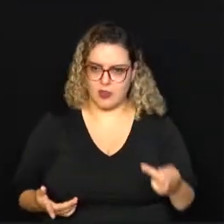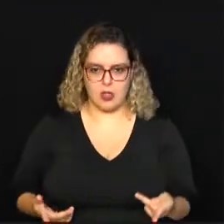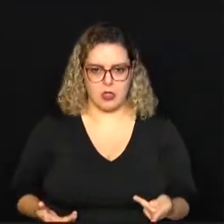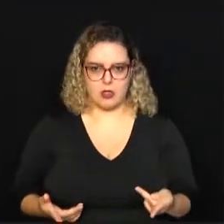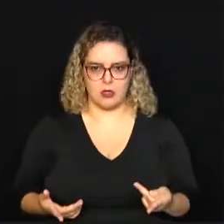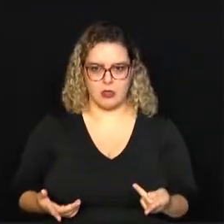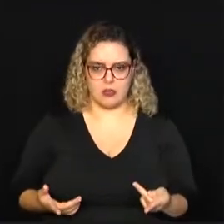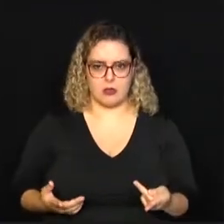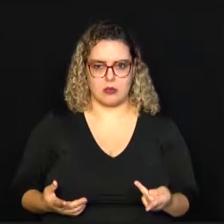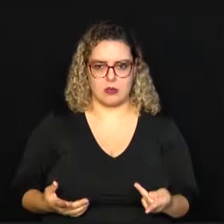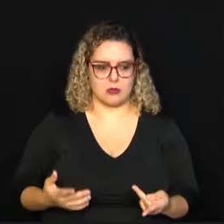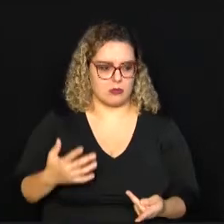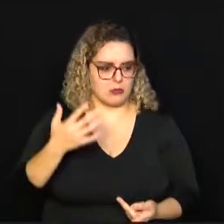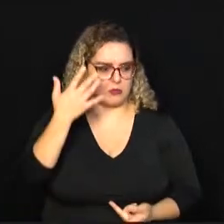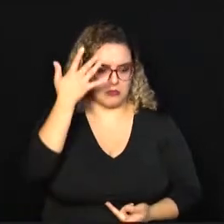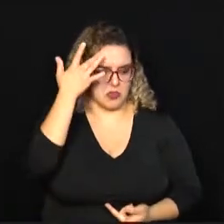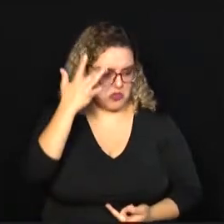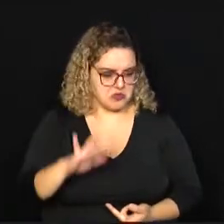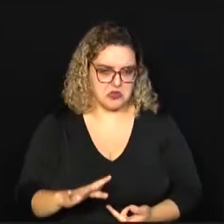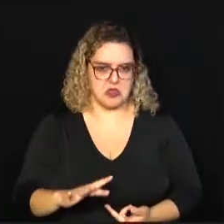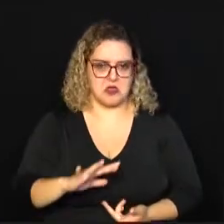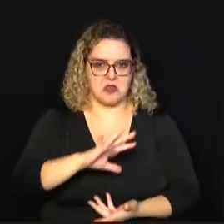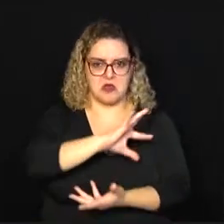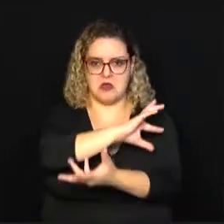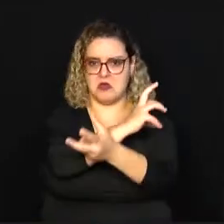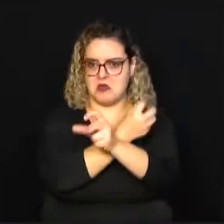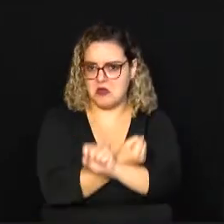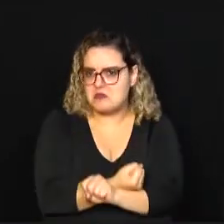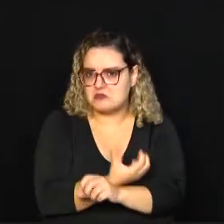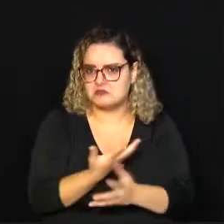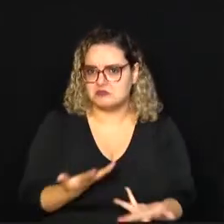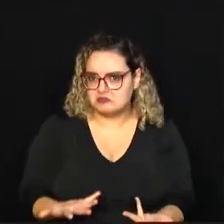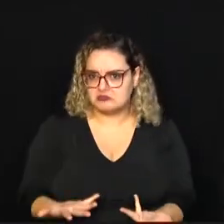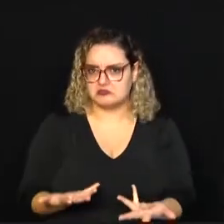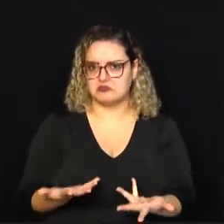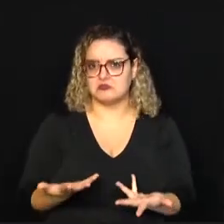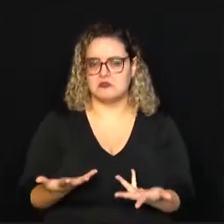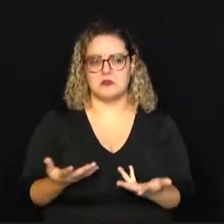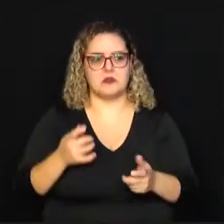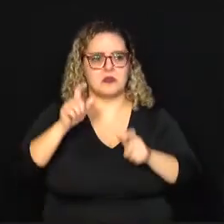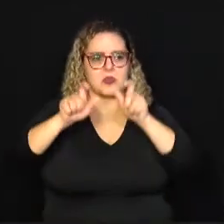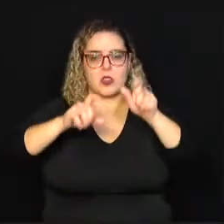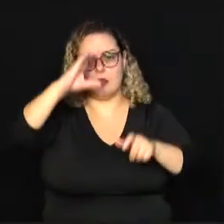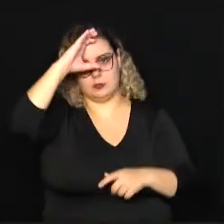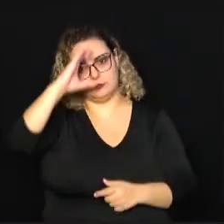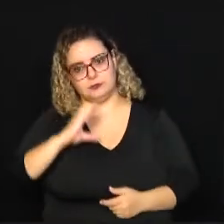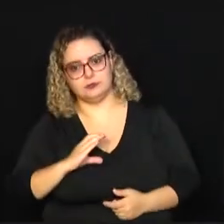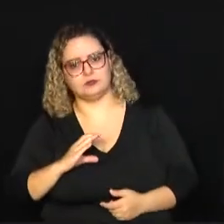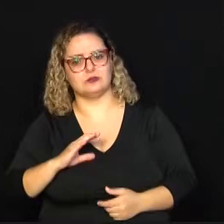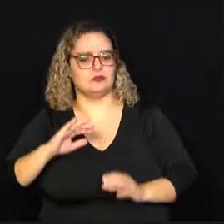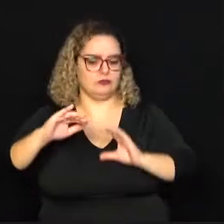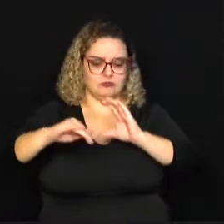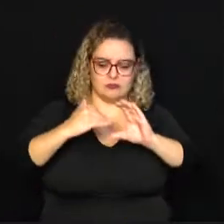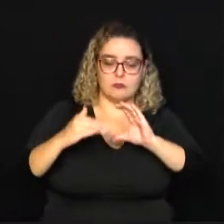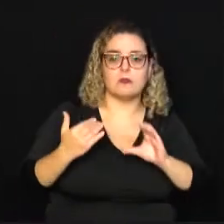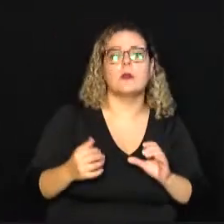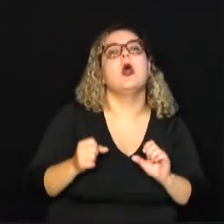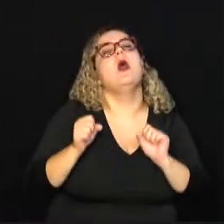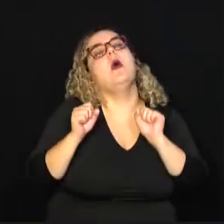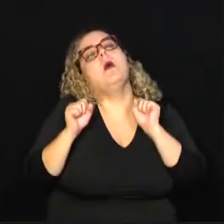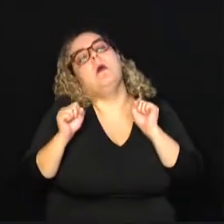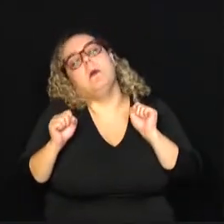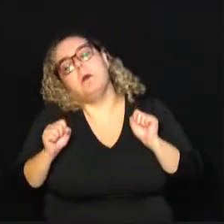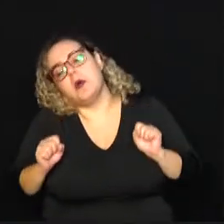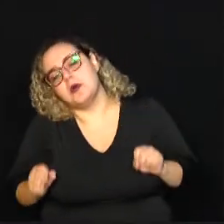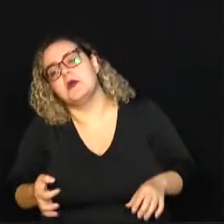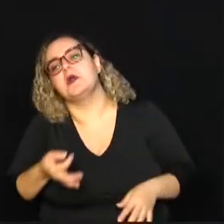que significa o lockdown. Um cidadão comum que está aí recebendo as informações do WhatsApp, não sei o quê, pode até ter suas